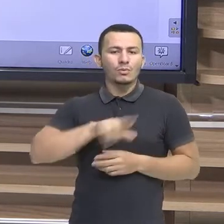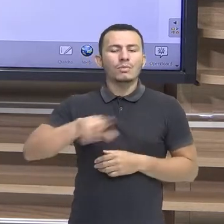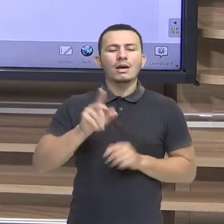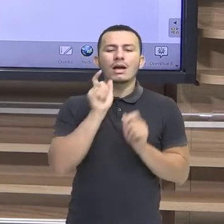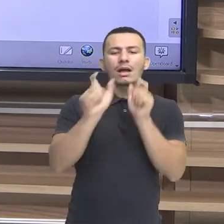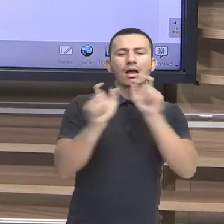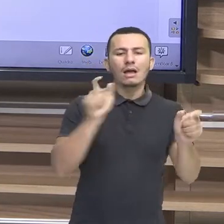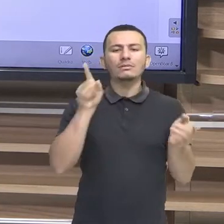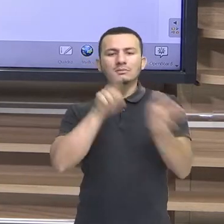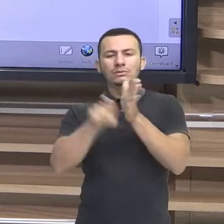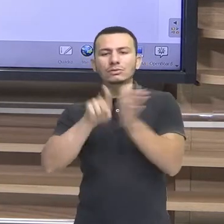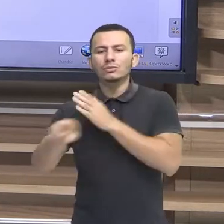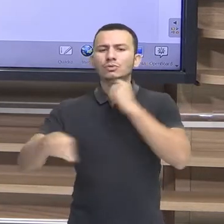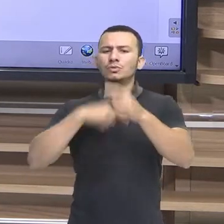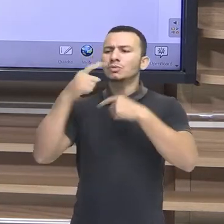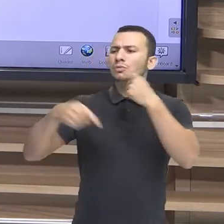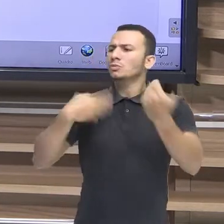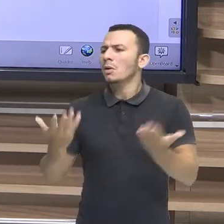fazer questionamento.